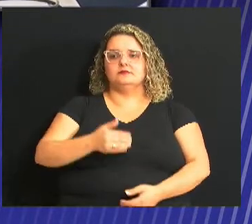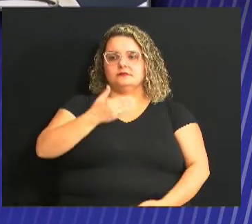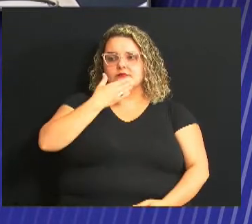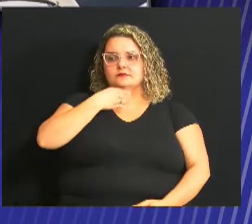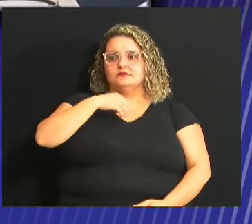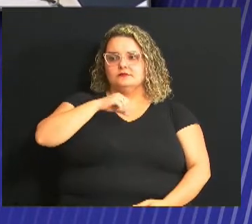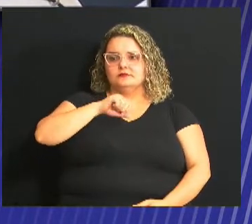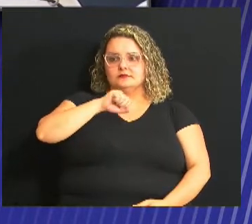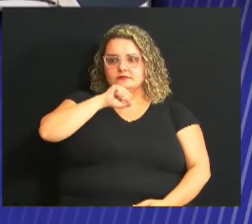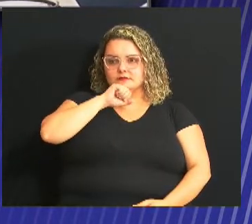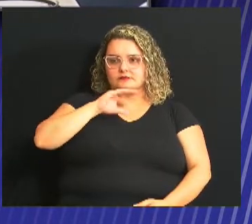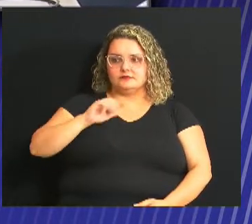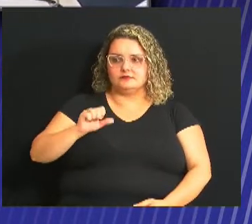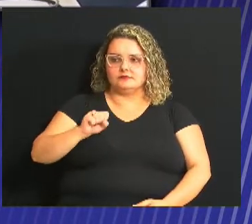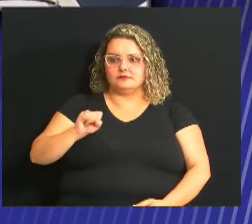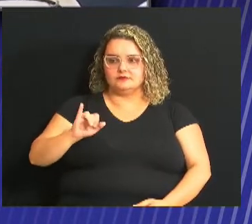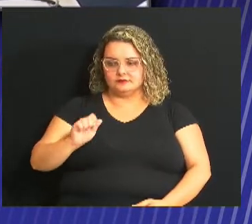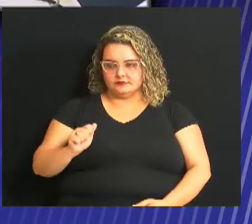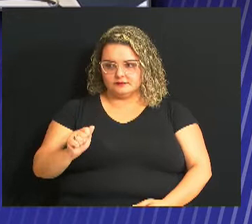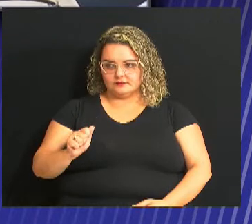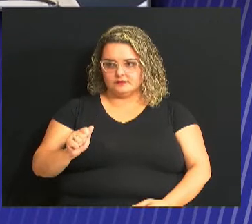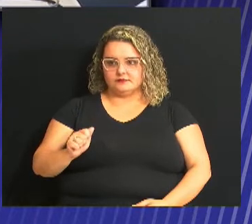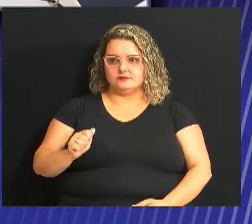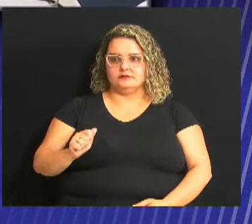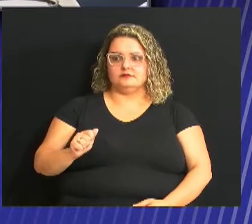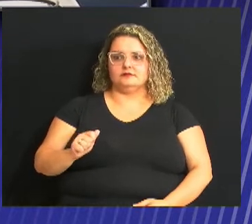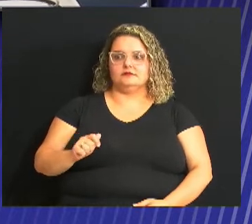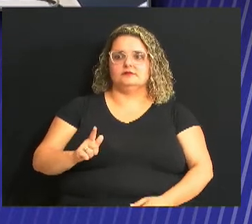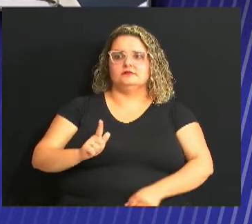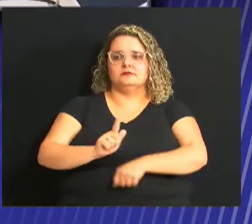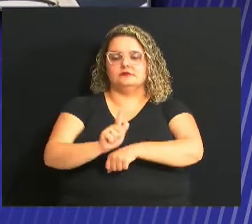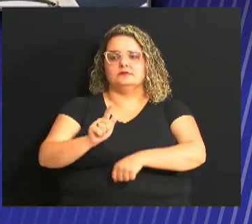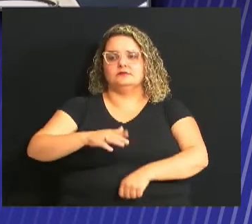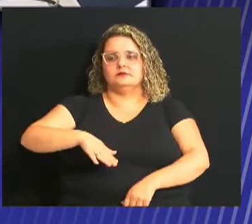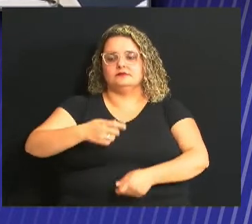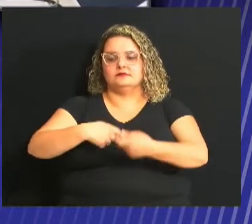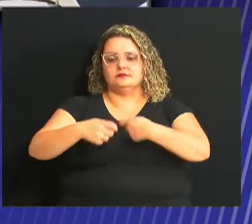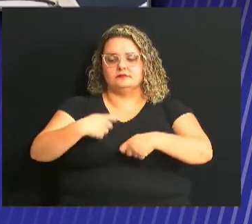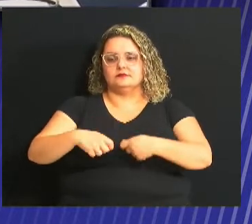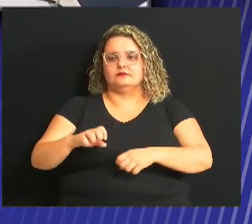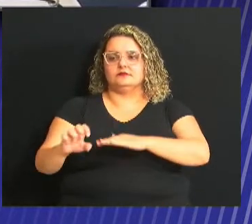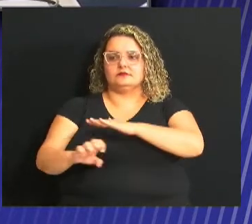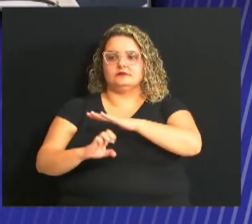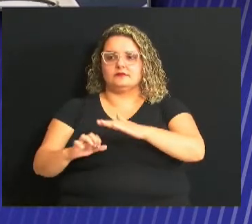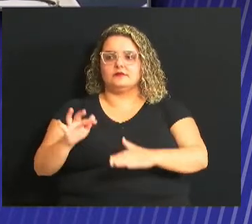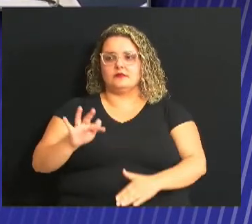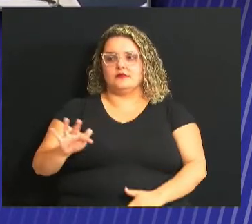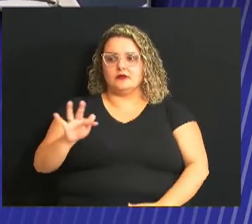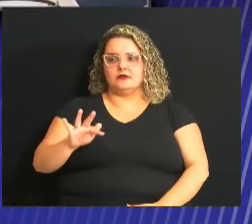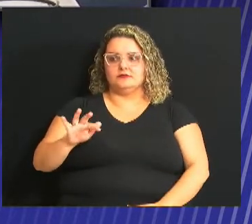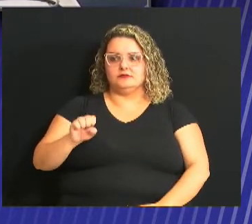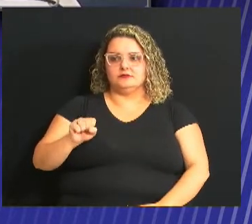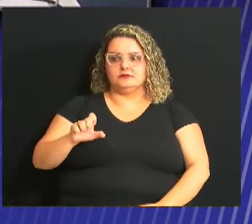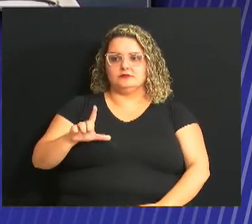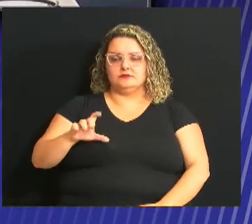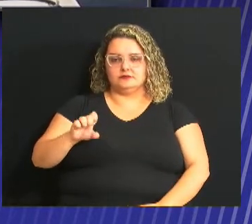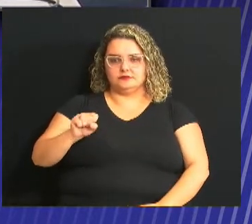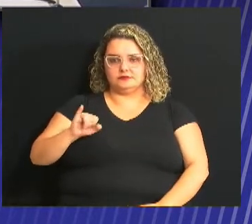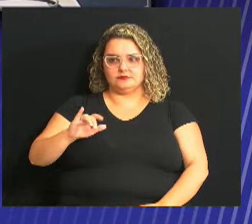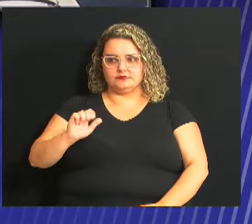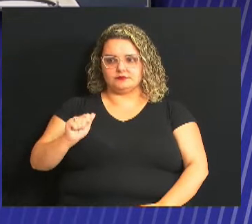Cristina Navarro Ricardo, graduado em Administração de Empresas pela Faculdade Salesiana Dom Bosco em